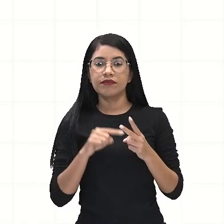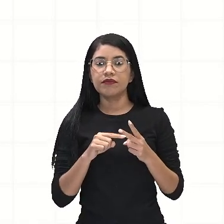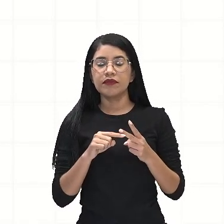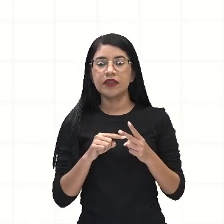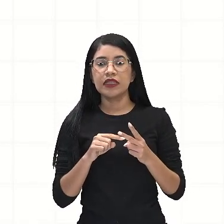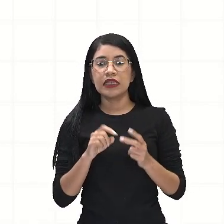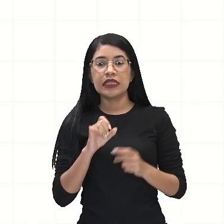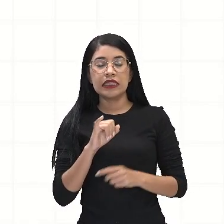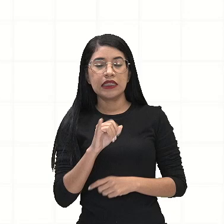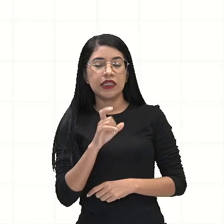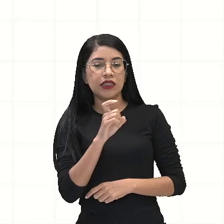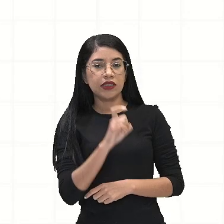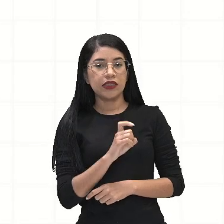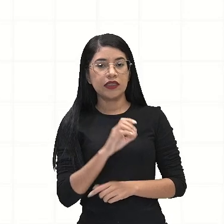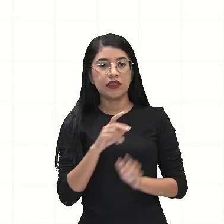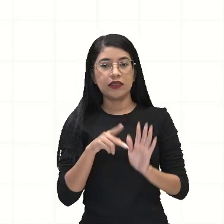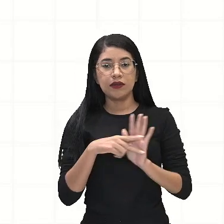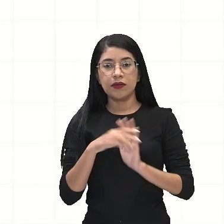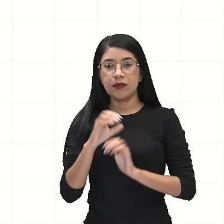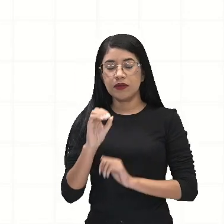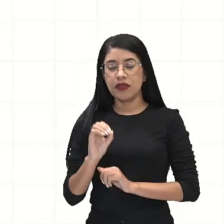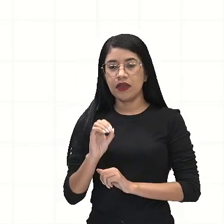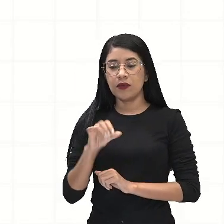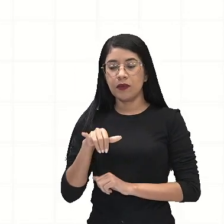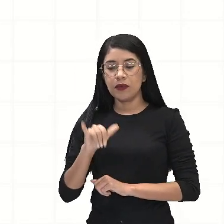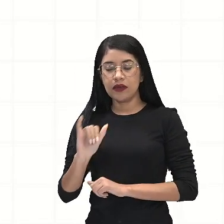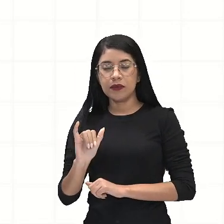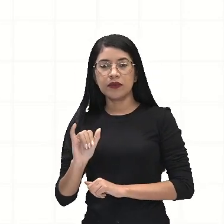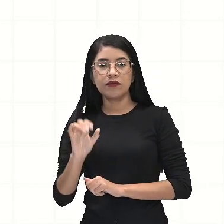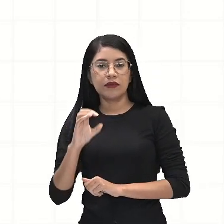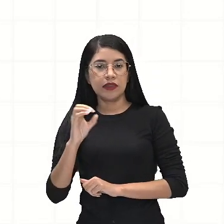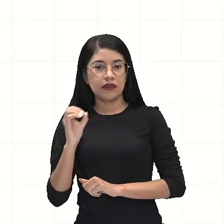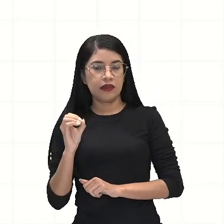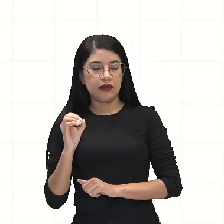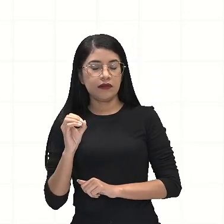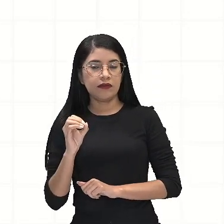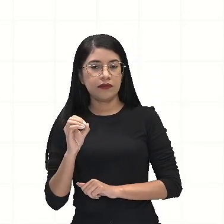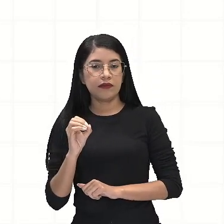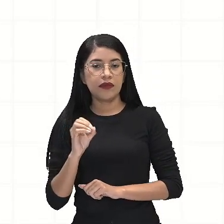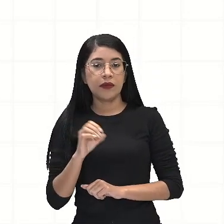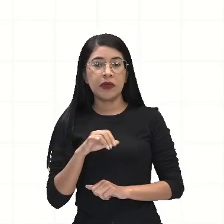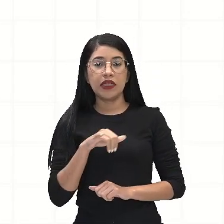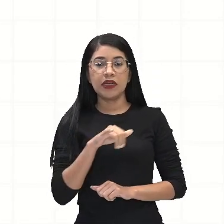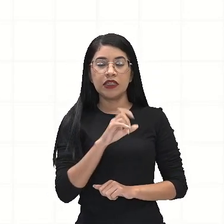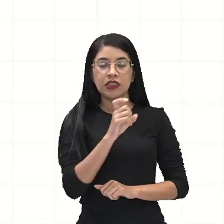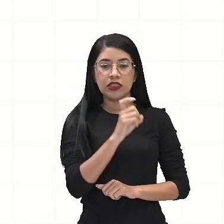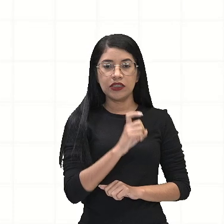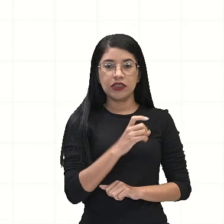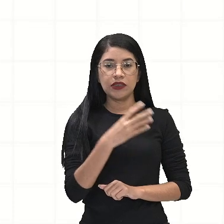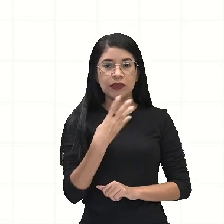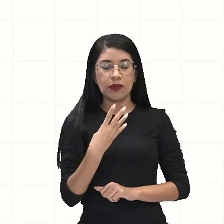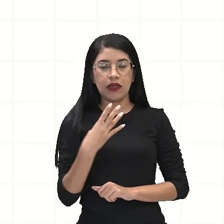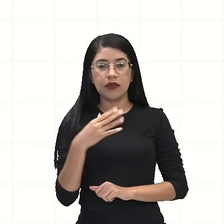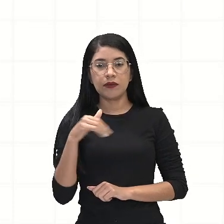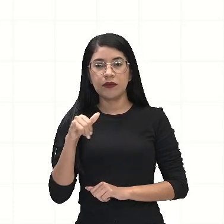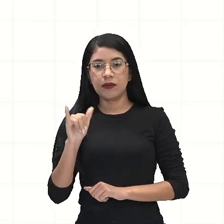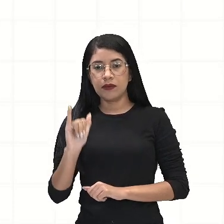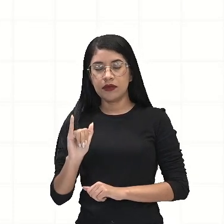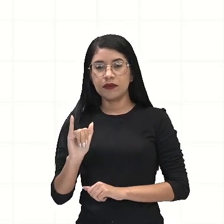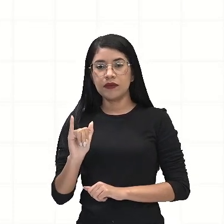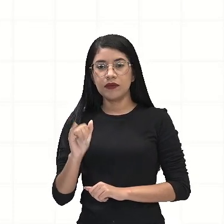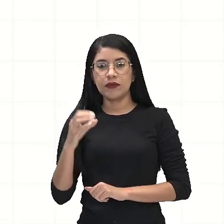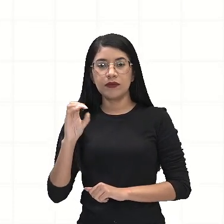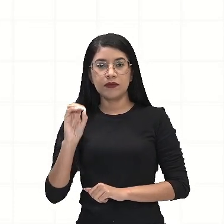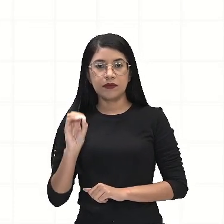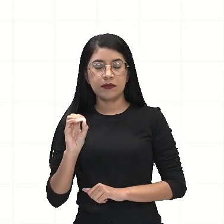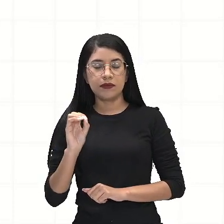Quando x é 0, o y é 0. Quando o x é 4, o y é